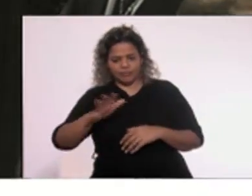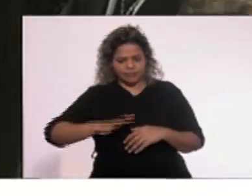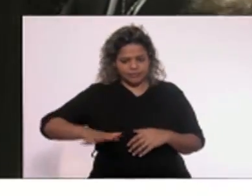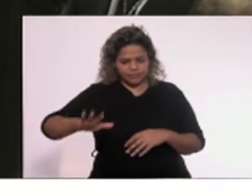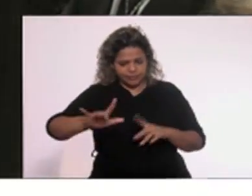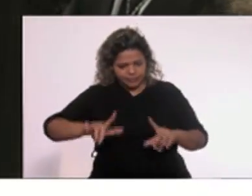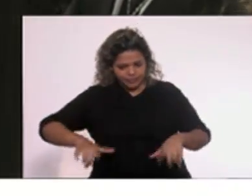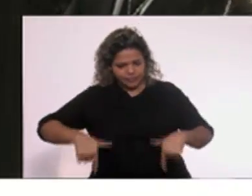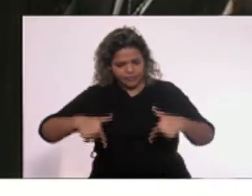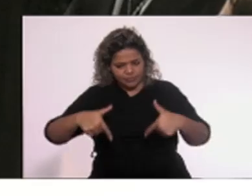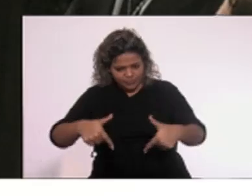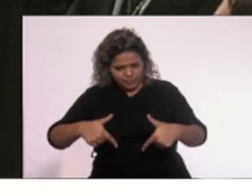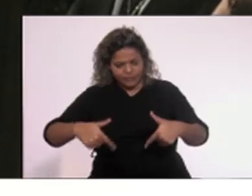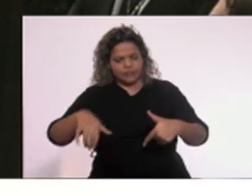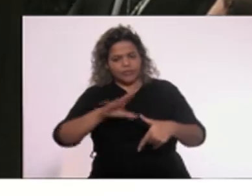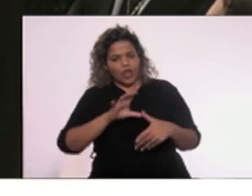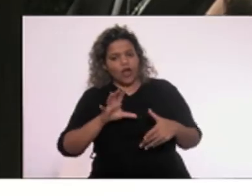atuam,